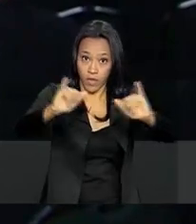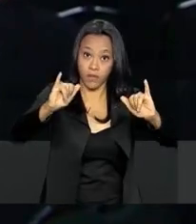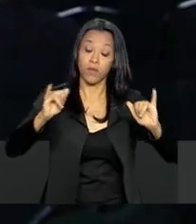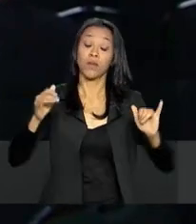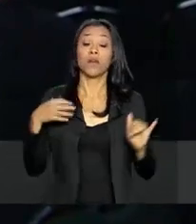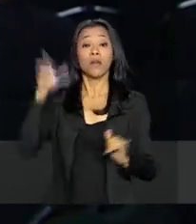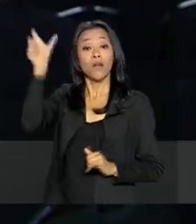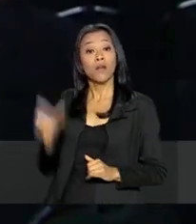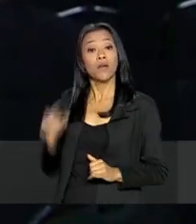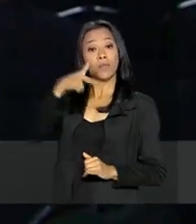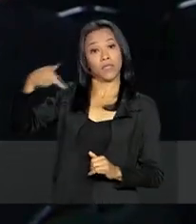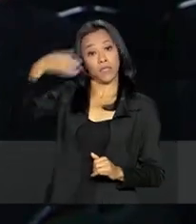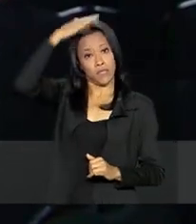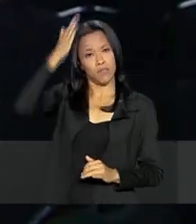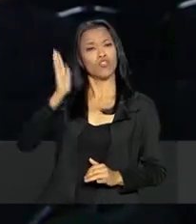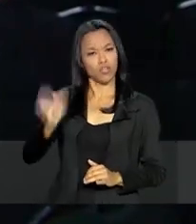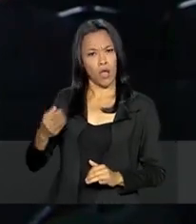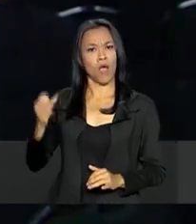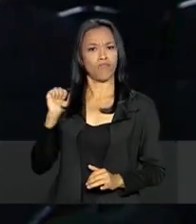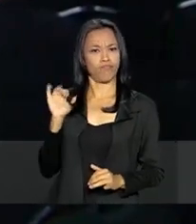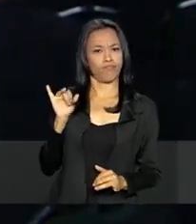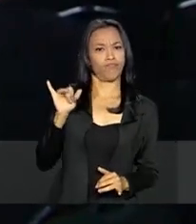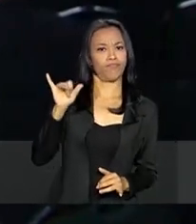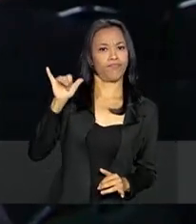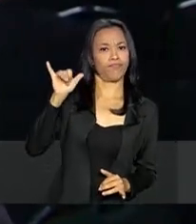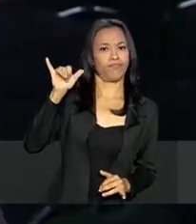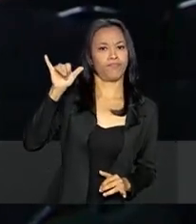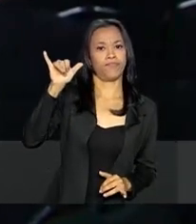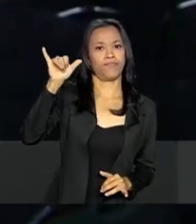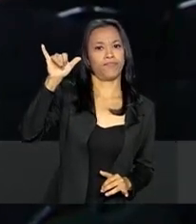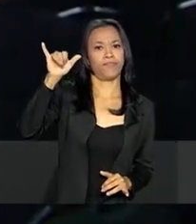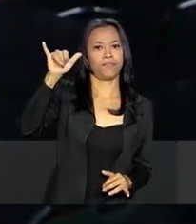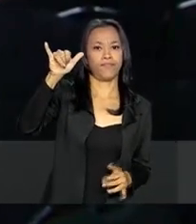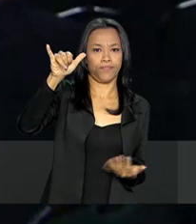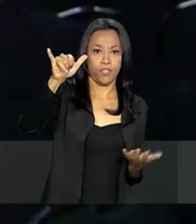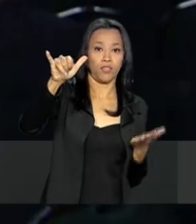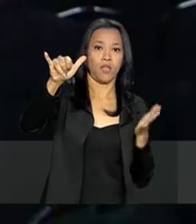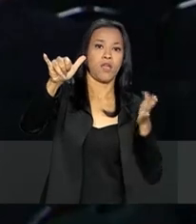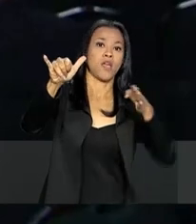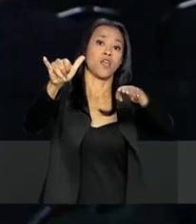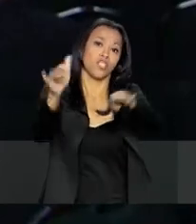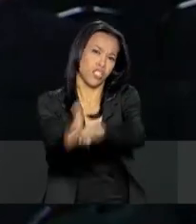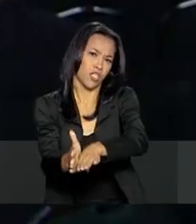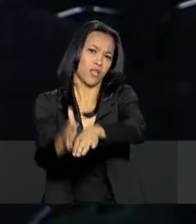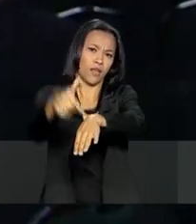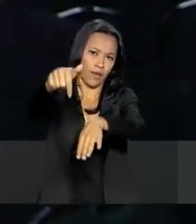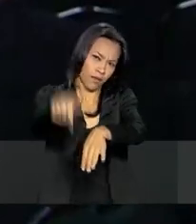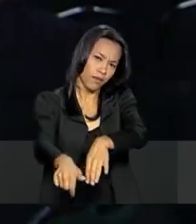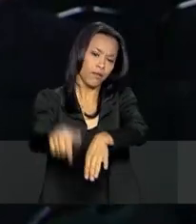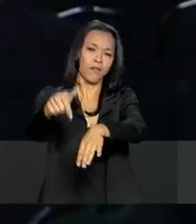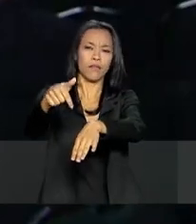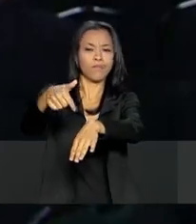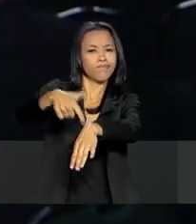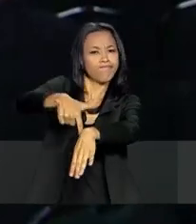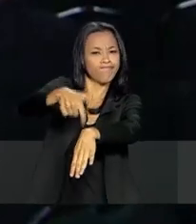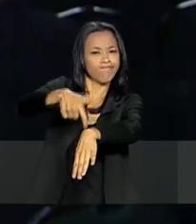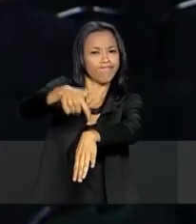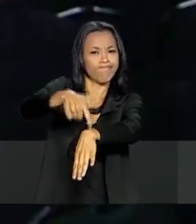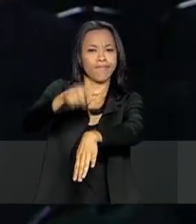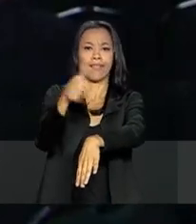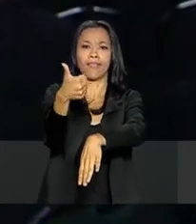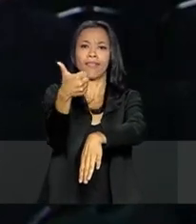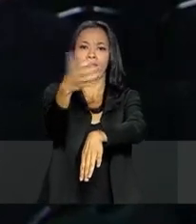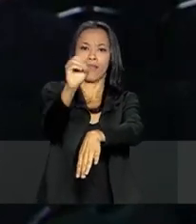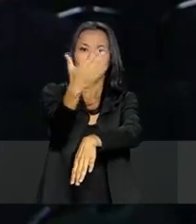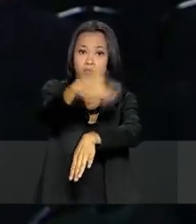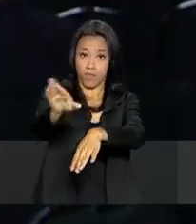Michel Temer já saiu de Brasília e está a caminho aqui para São Paulo. A previsão é que ele chegue aqui na capital paulista por volta das